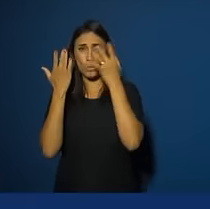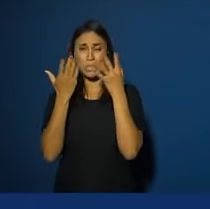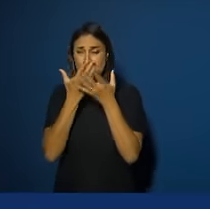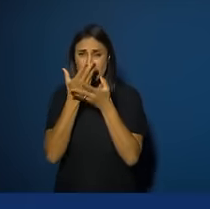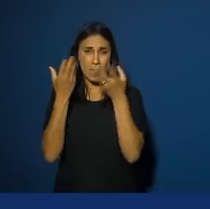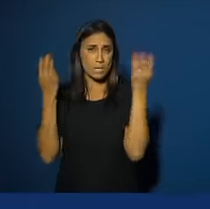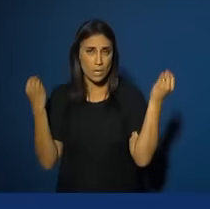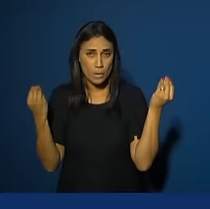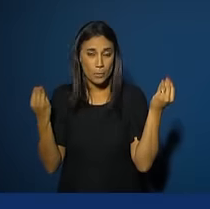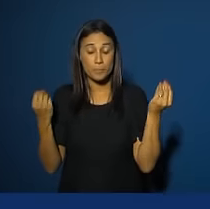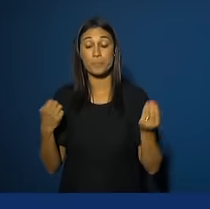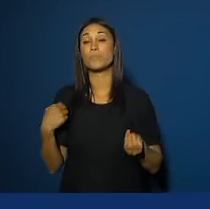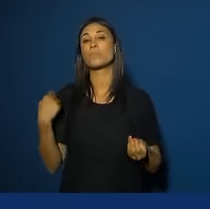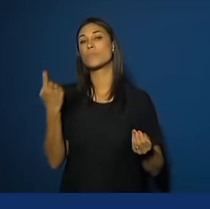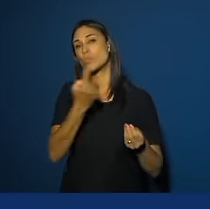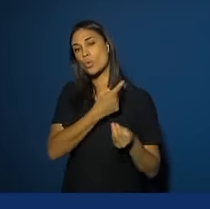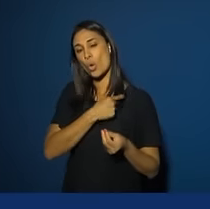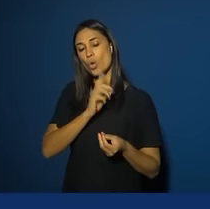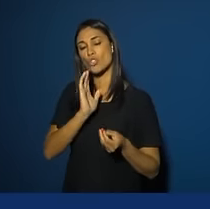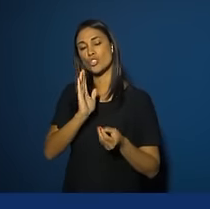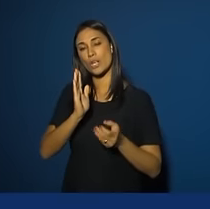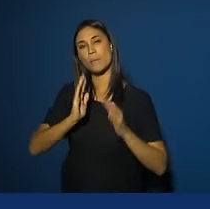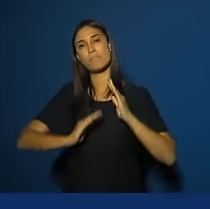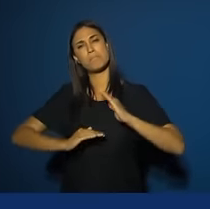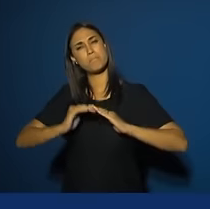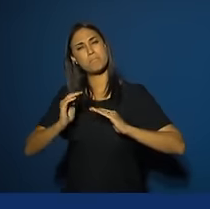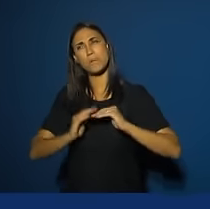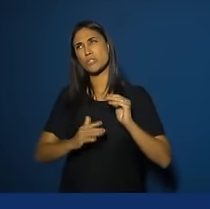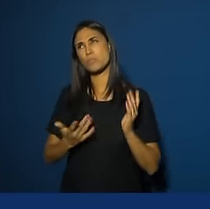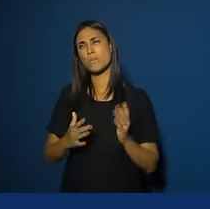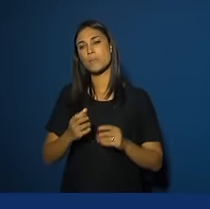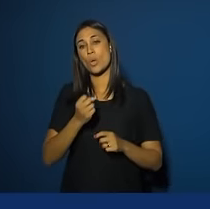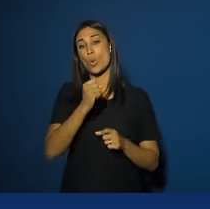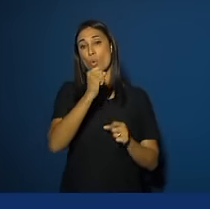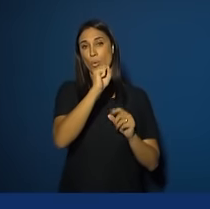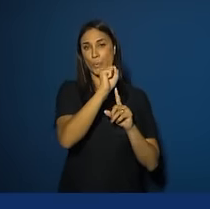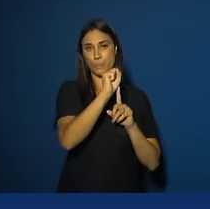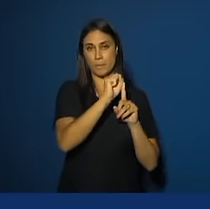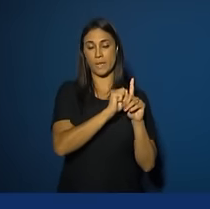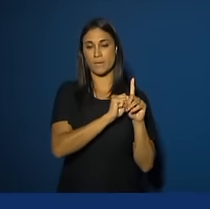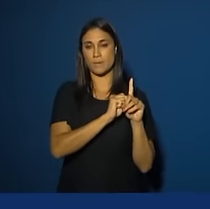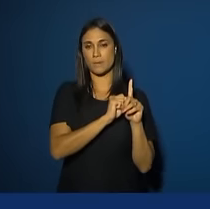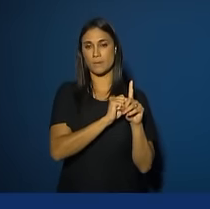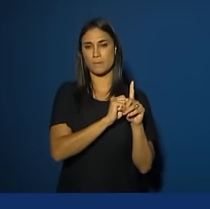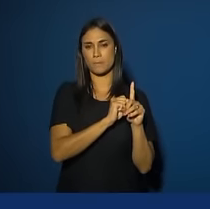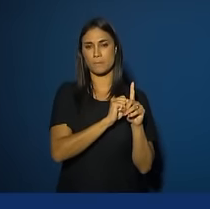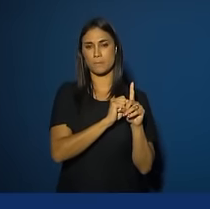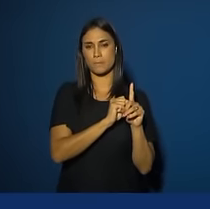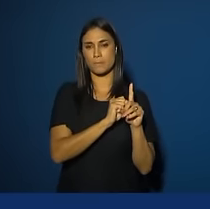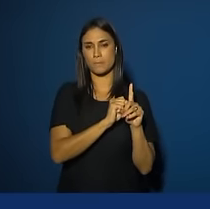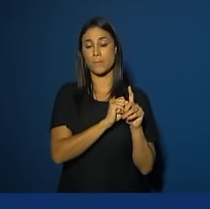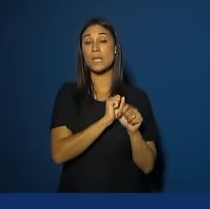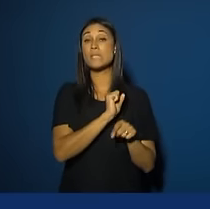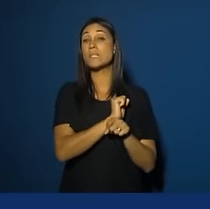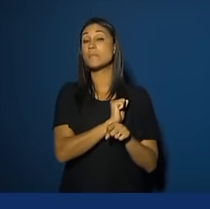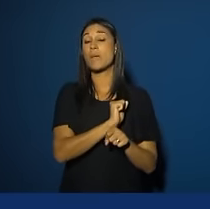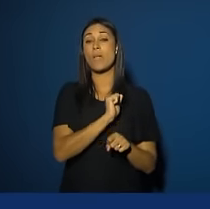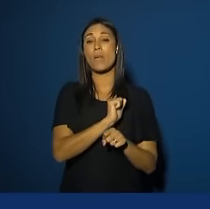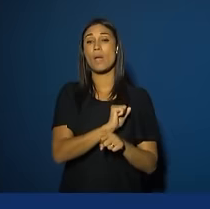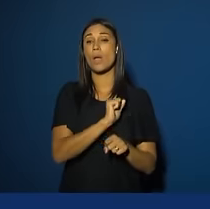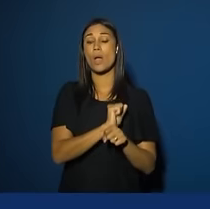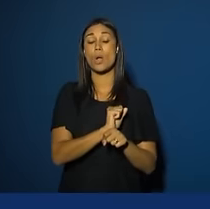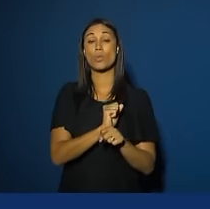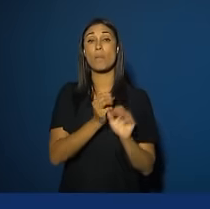Né? Nós estamos há praticamente 8 meses, né, aguardando